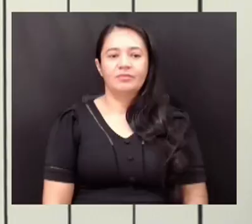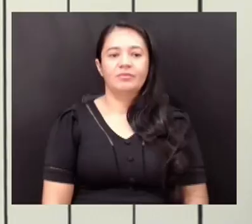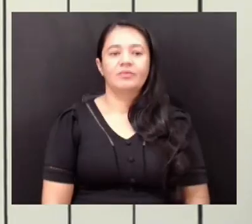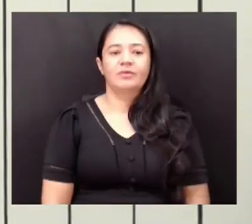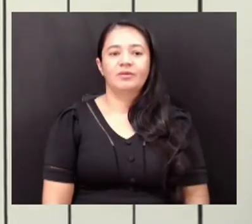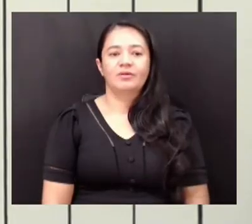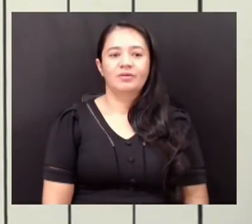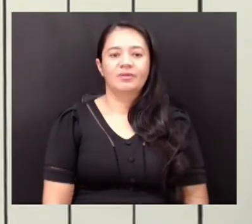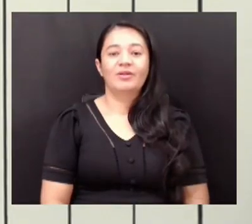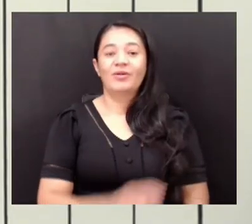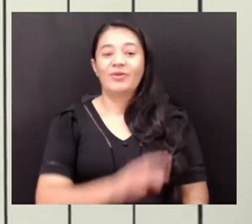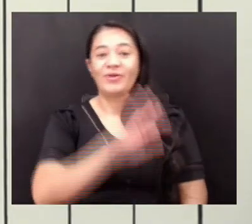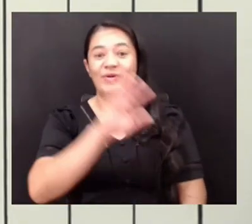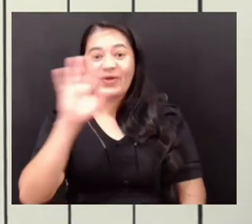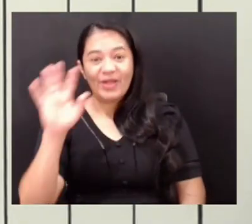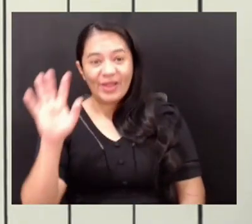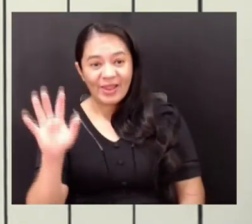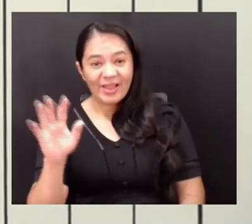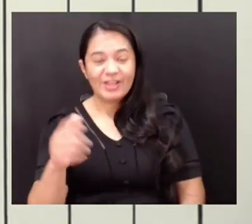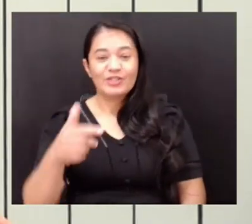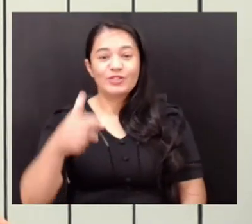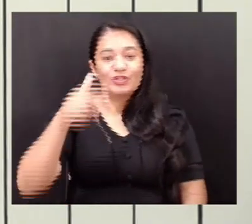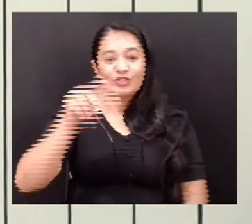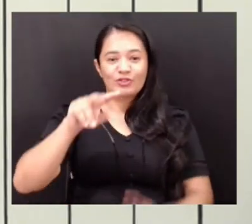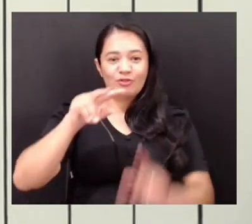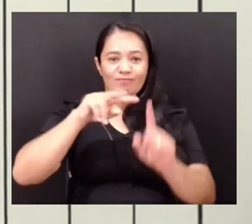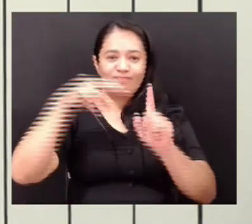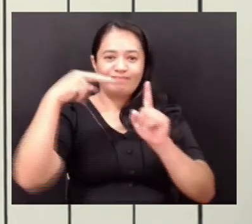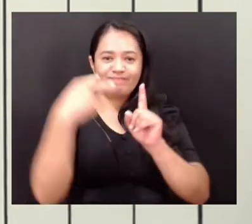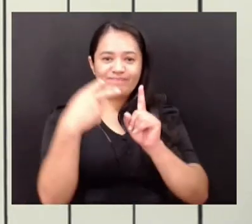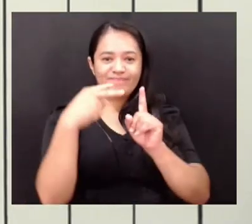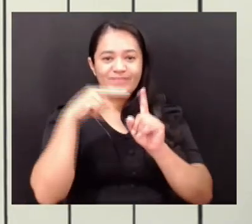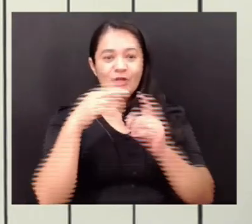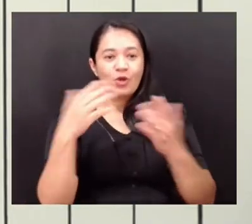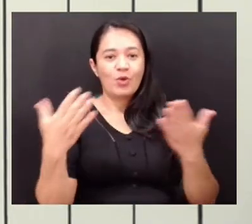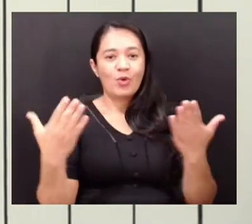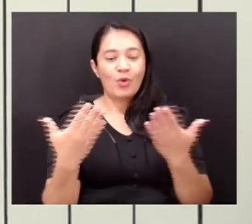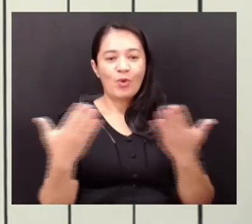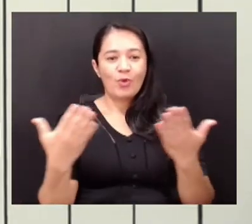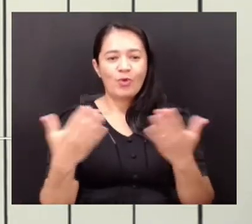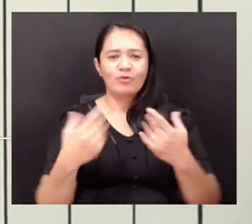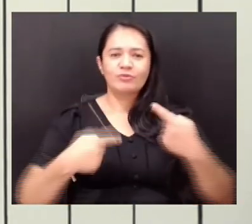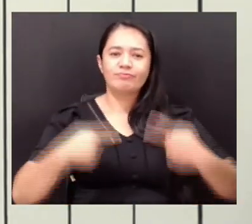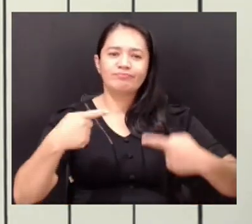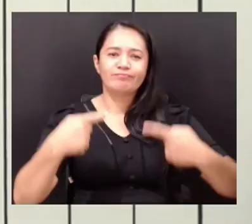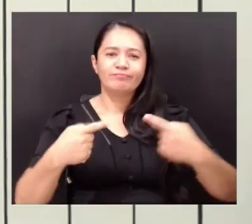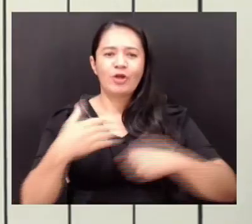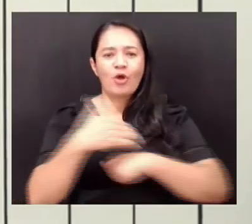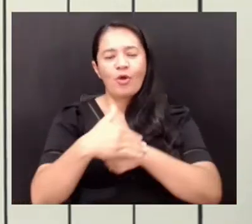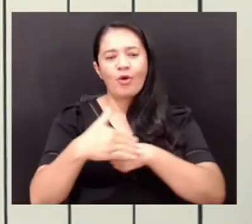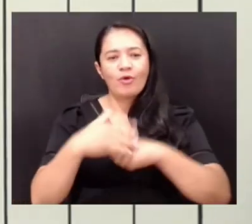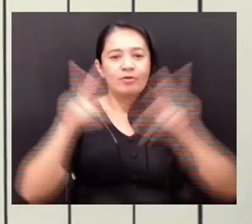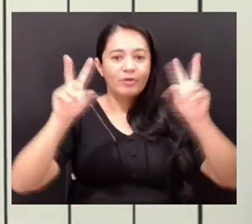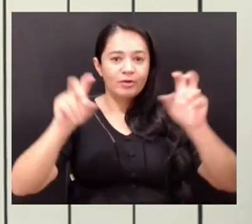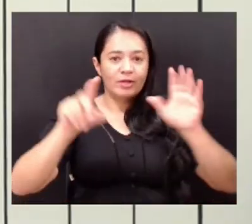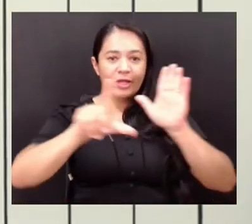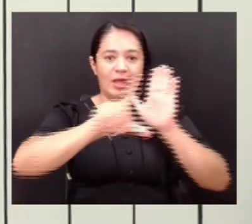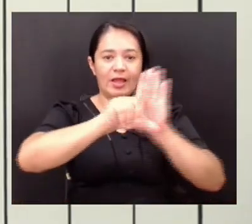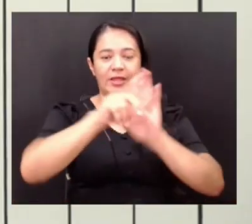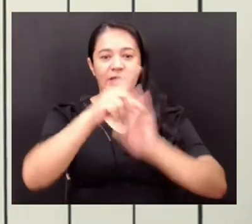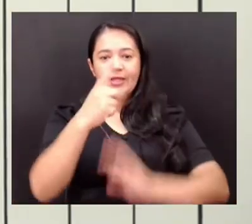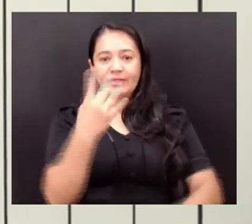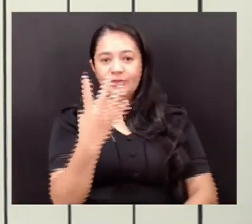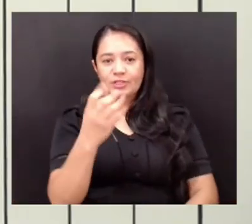Olá, minha gente, mais um ponto de vista no ar e hoje nós vamos discutir sobre a Lei 14.831